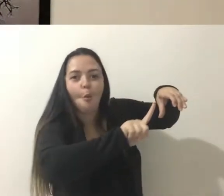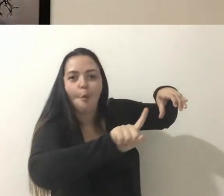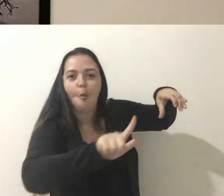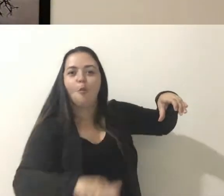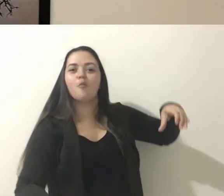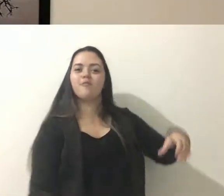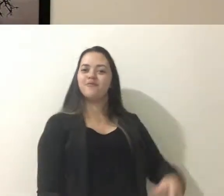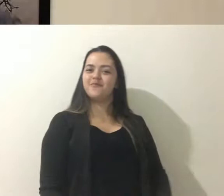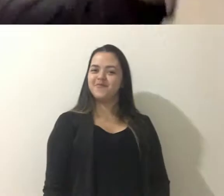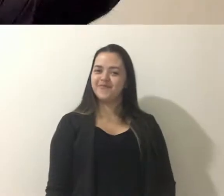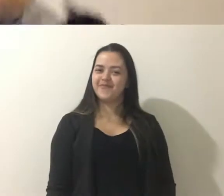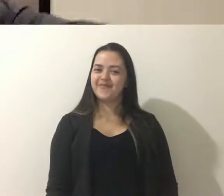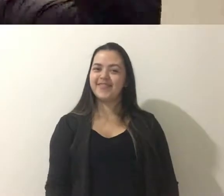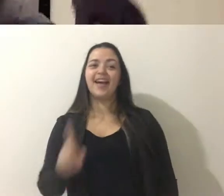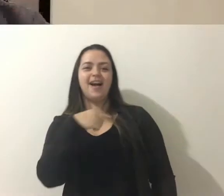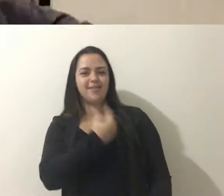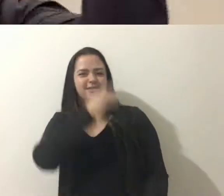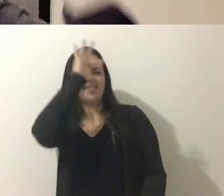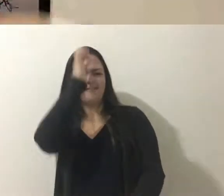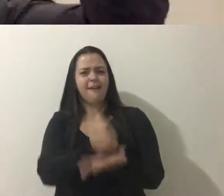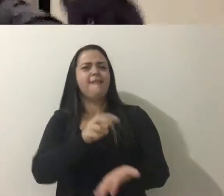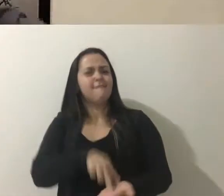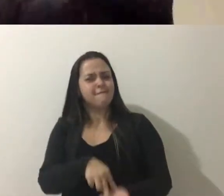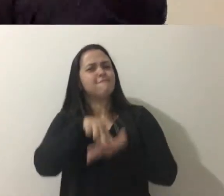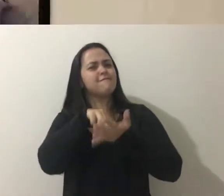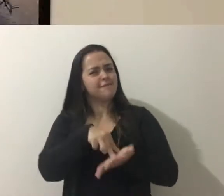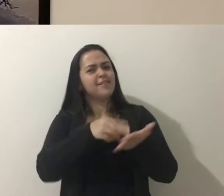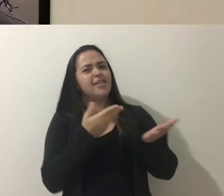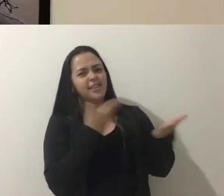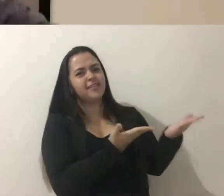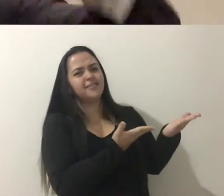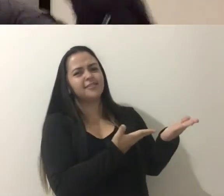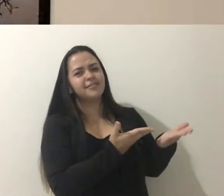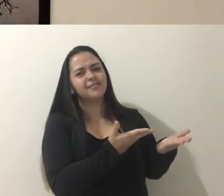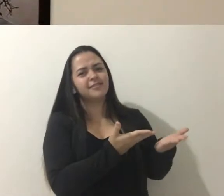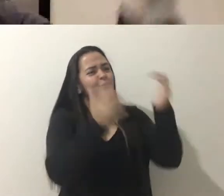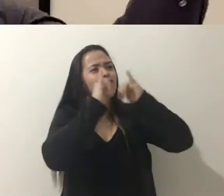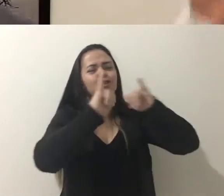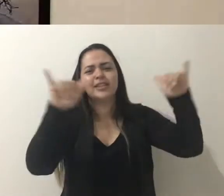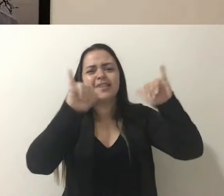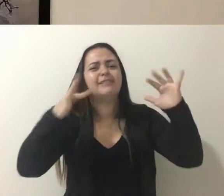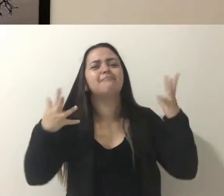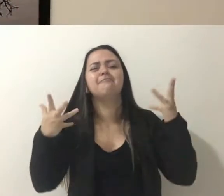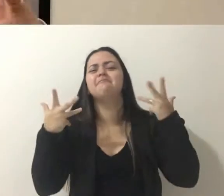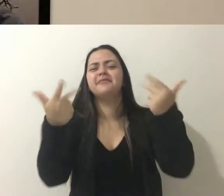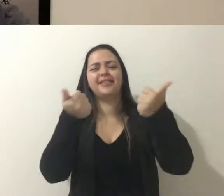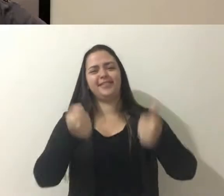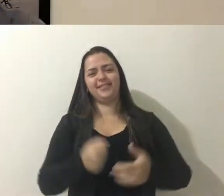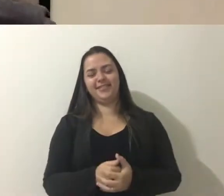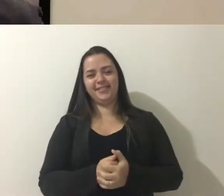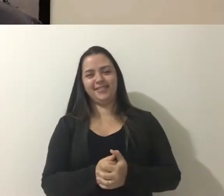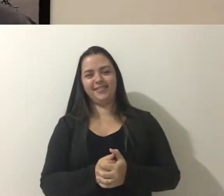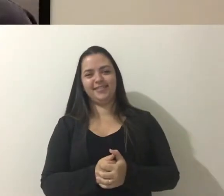vazia. E a nossa fé se fundamenta nisso. Essa é a notícia maravilhosa.